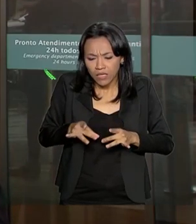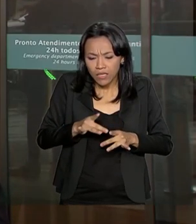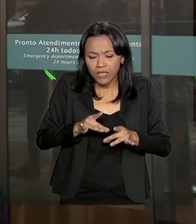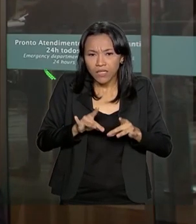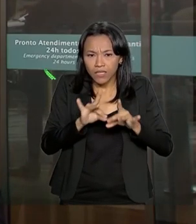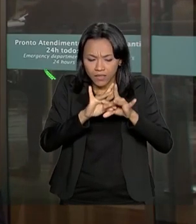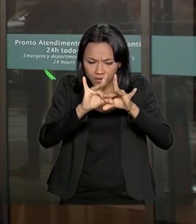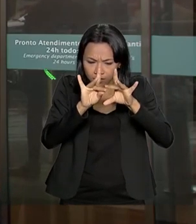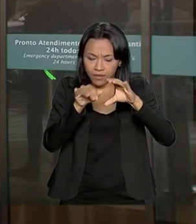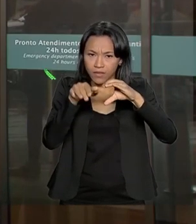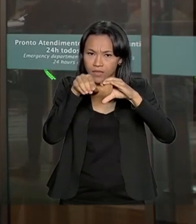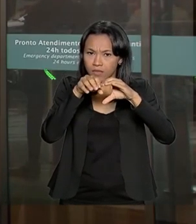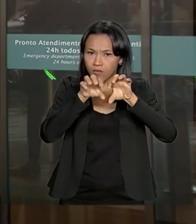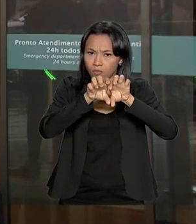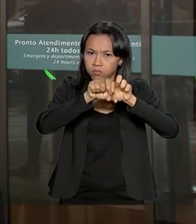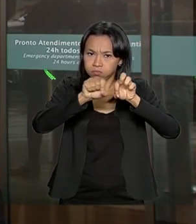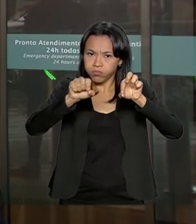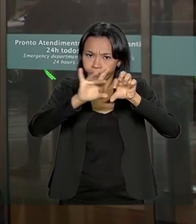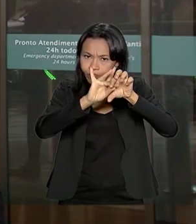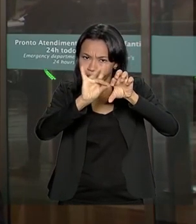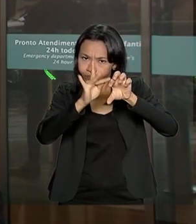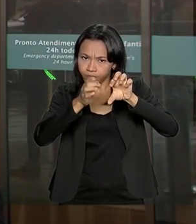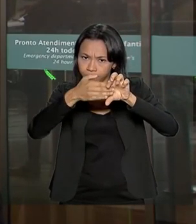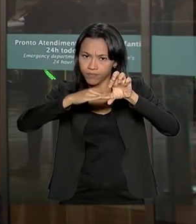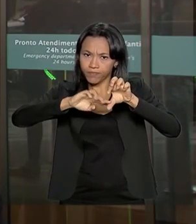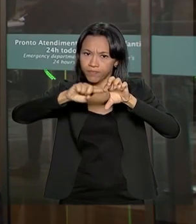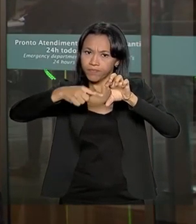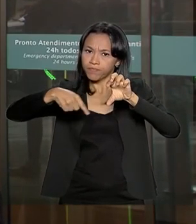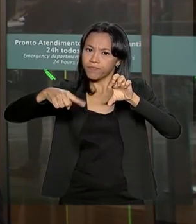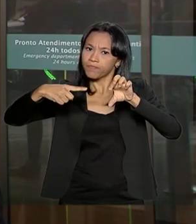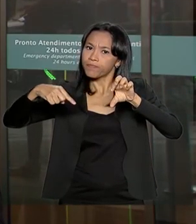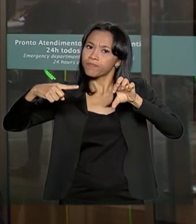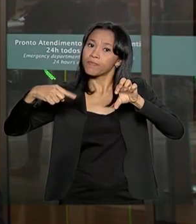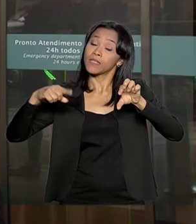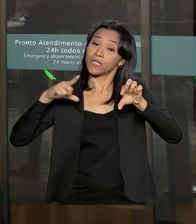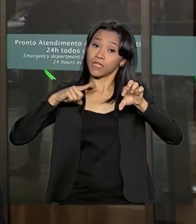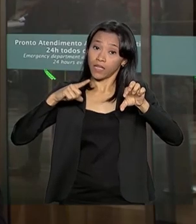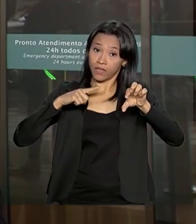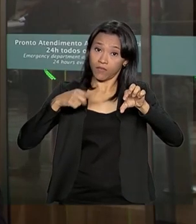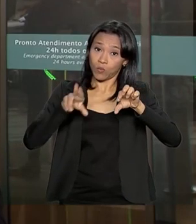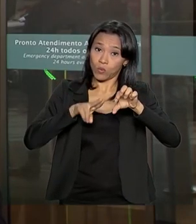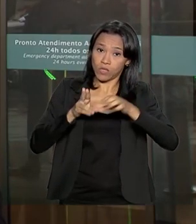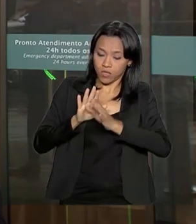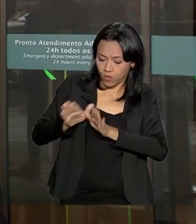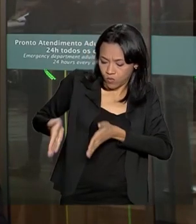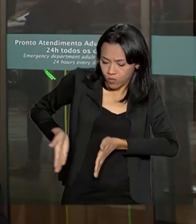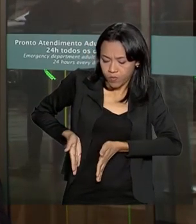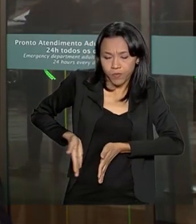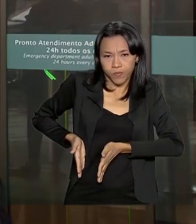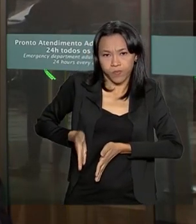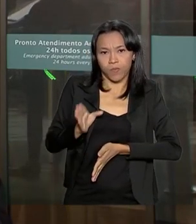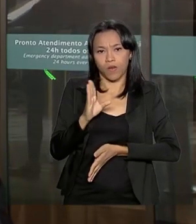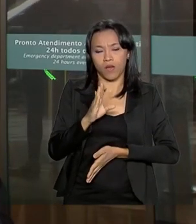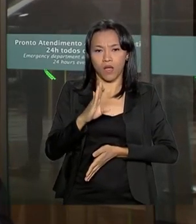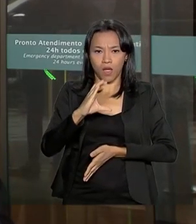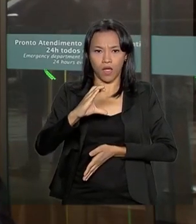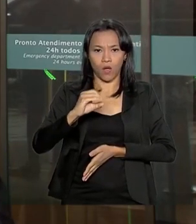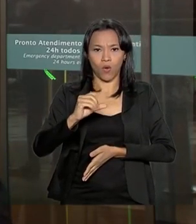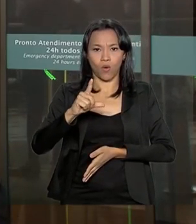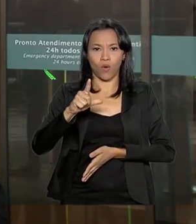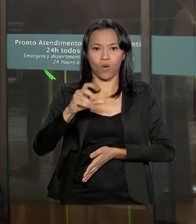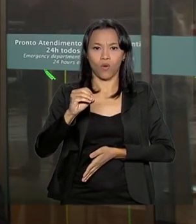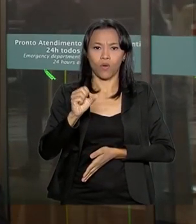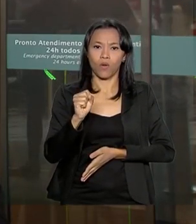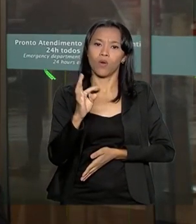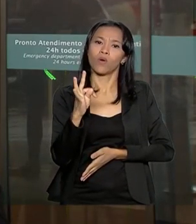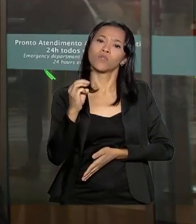que aconteceram no período em que ele esteve utilizando a bolsa de colostomia. Algumas